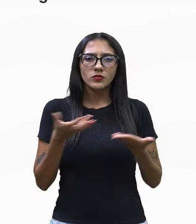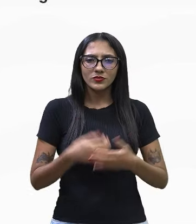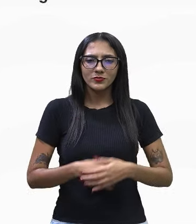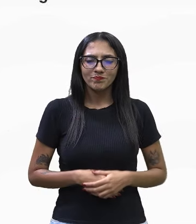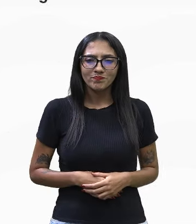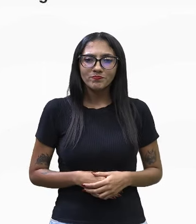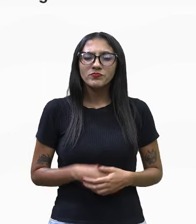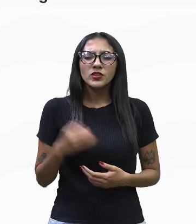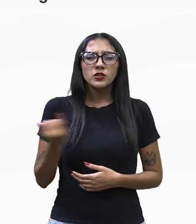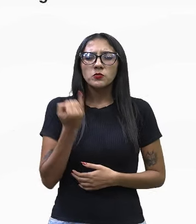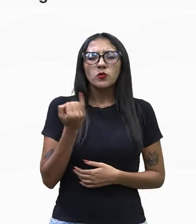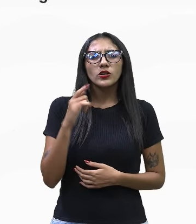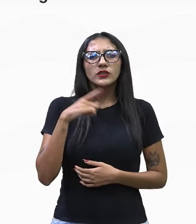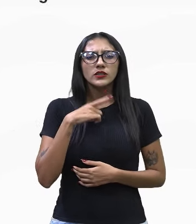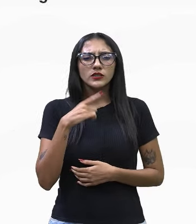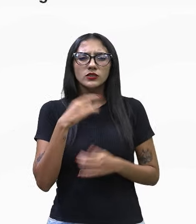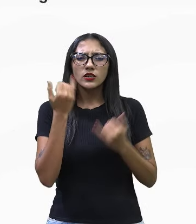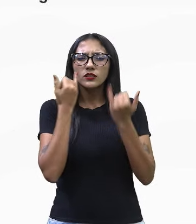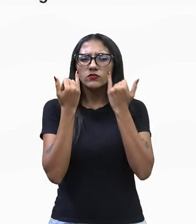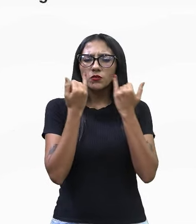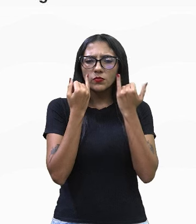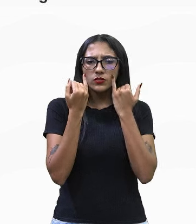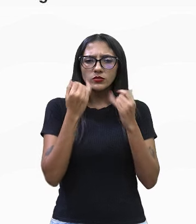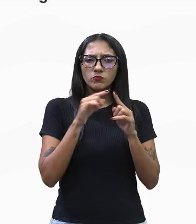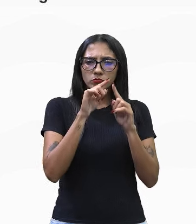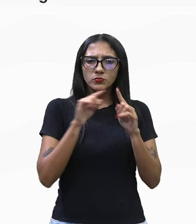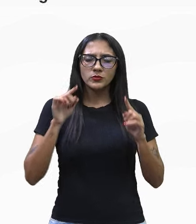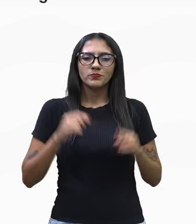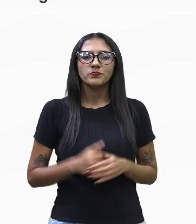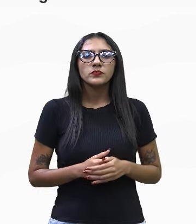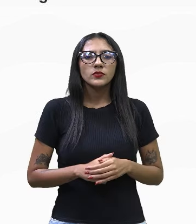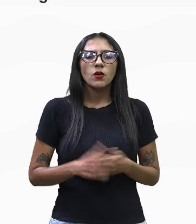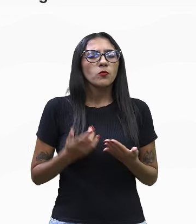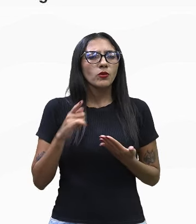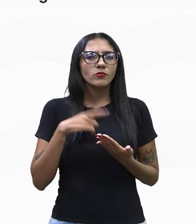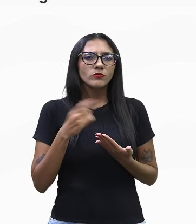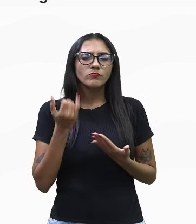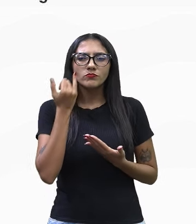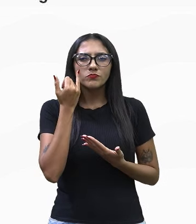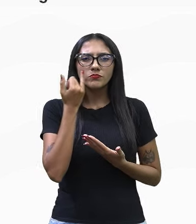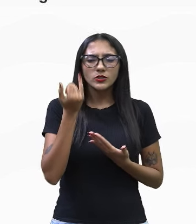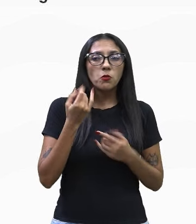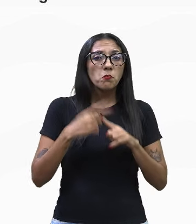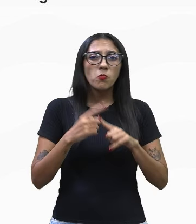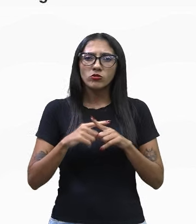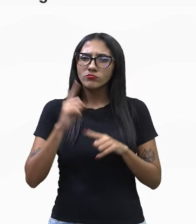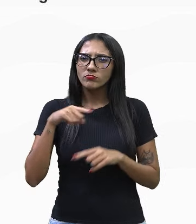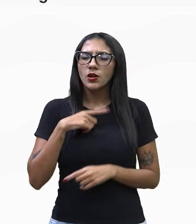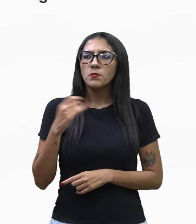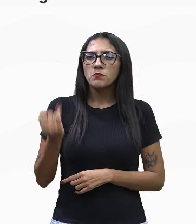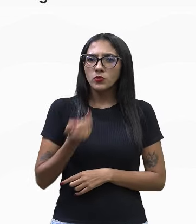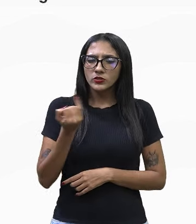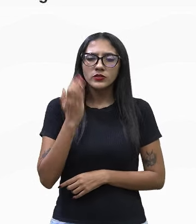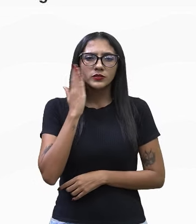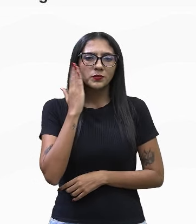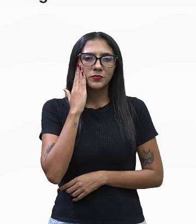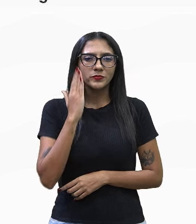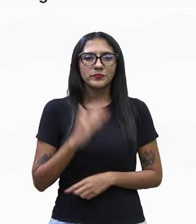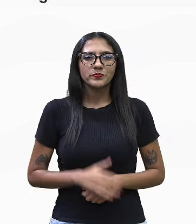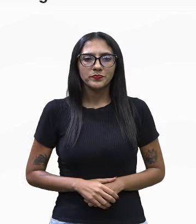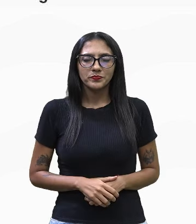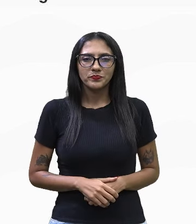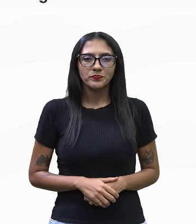indicadores socioeconômicos tá legal Quais são as importânci deles qual a importância deles b bom alunos um